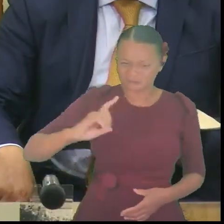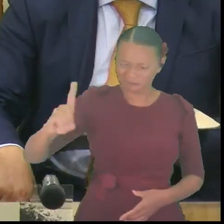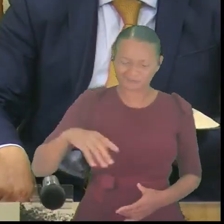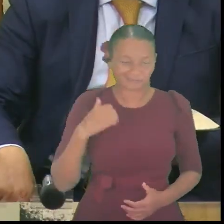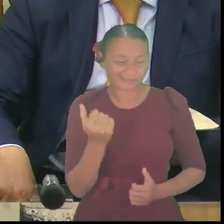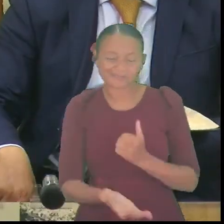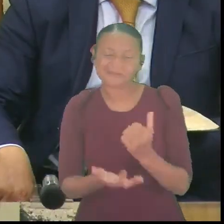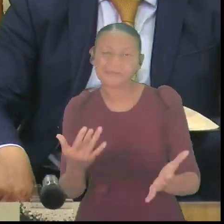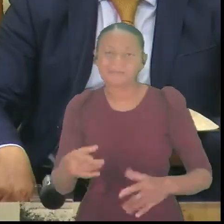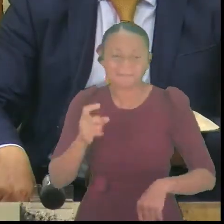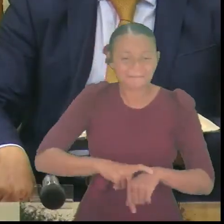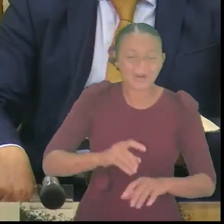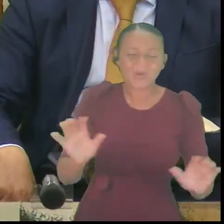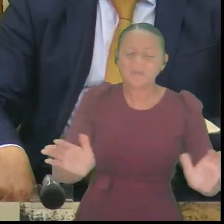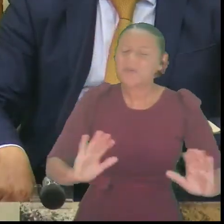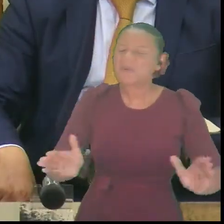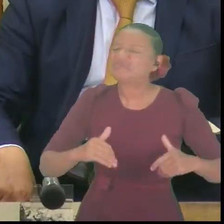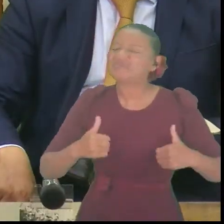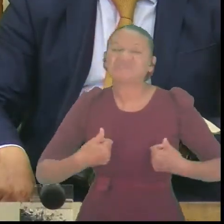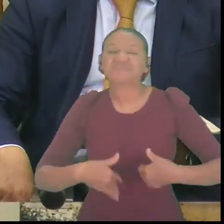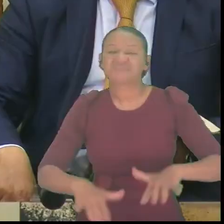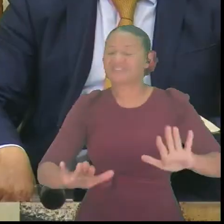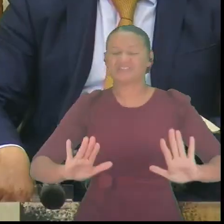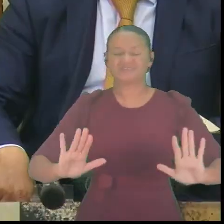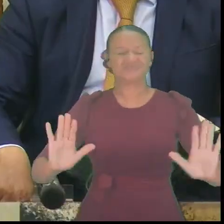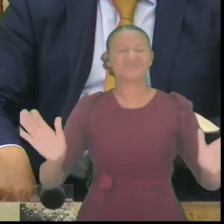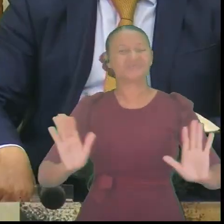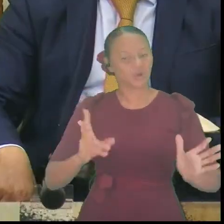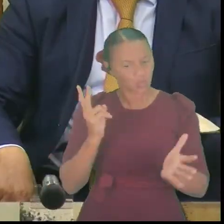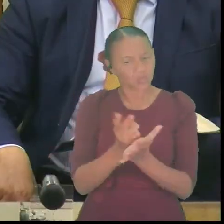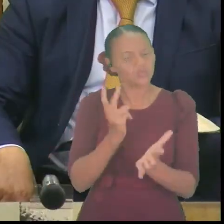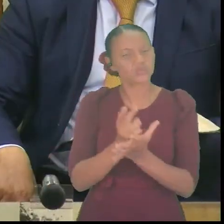entregando, mas em nenhum momento ele deixou de ser Deus.